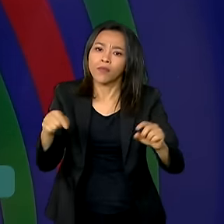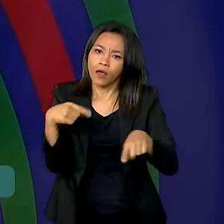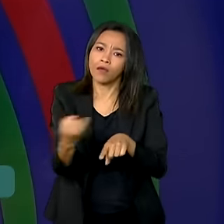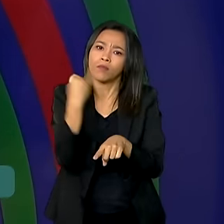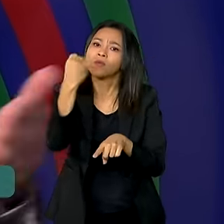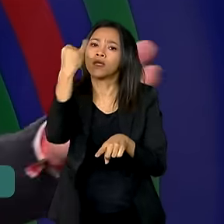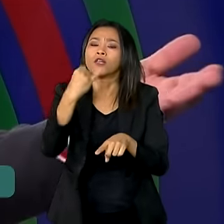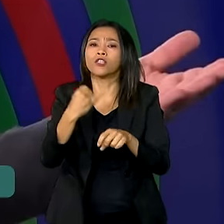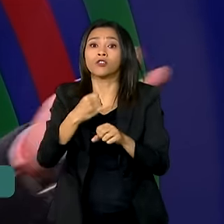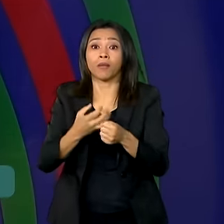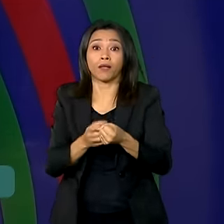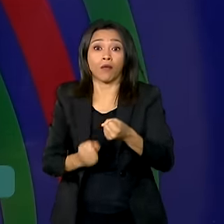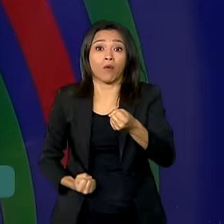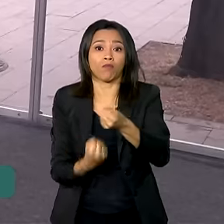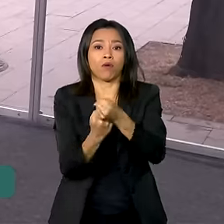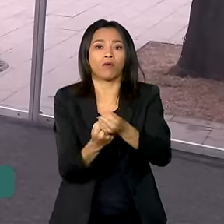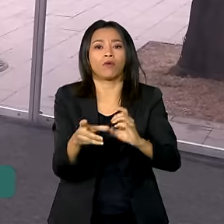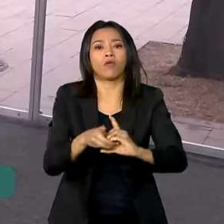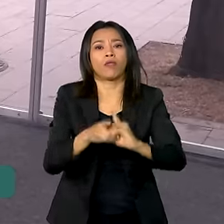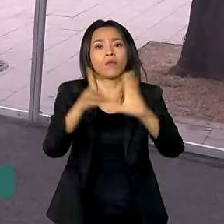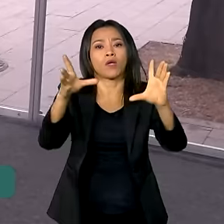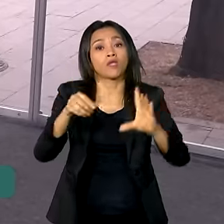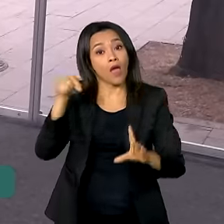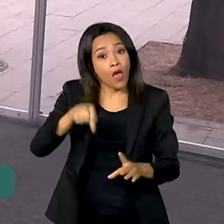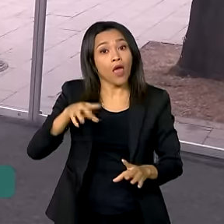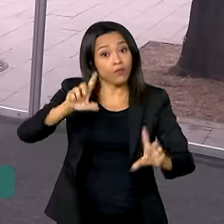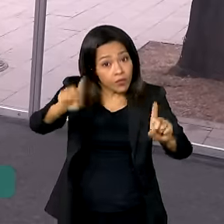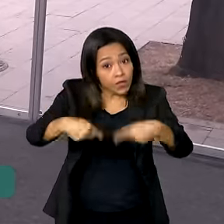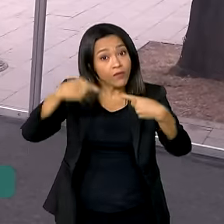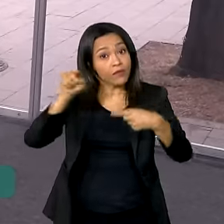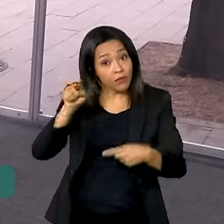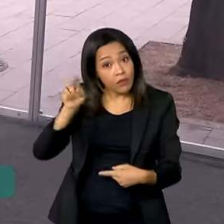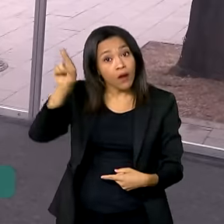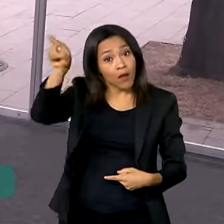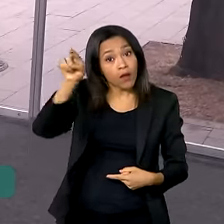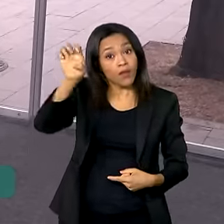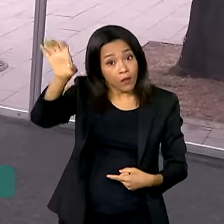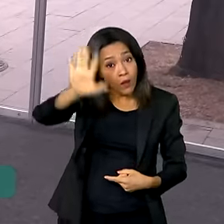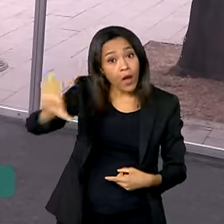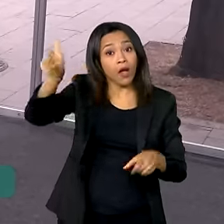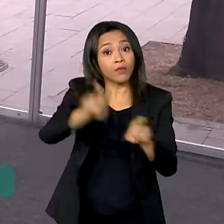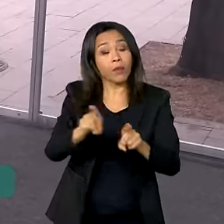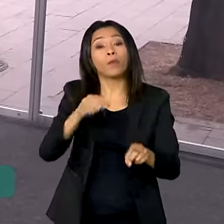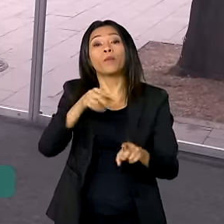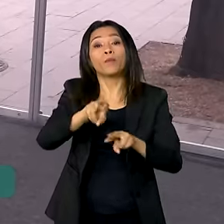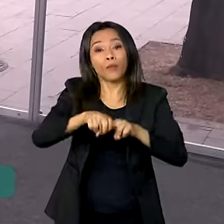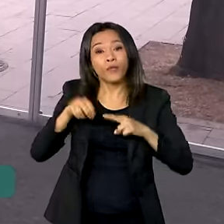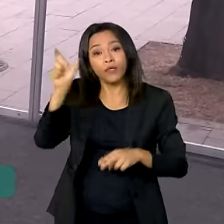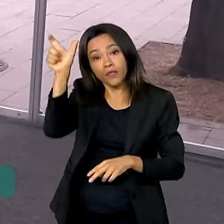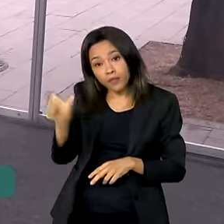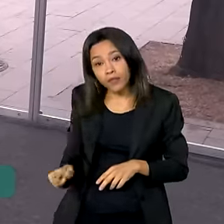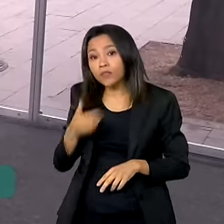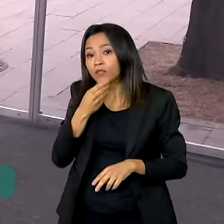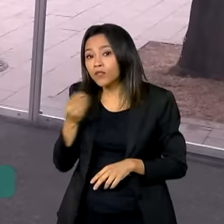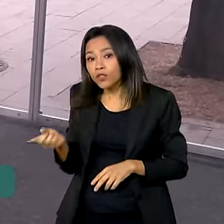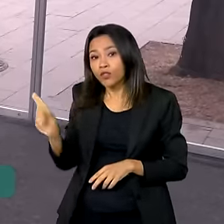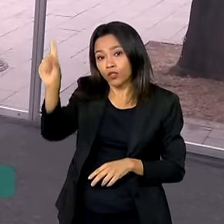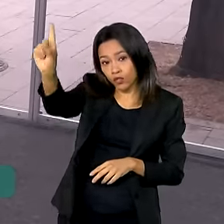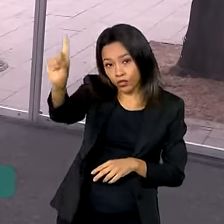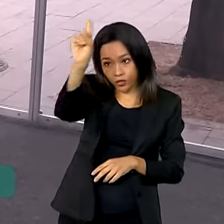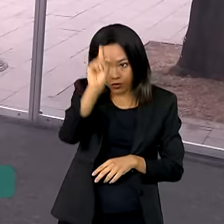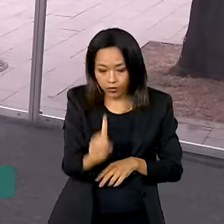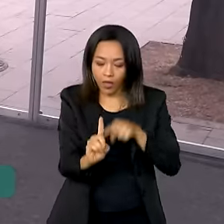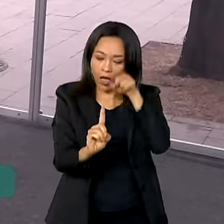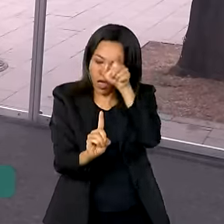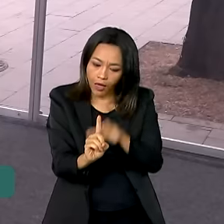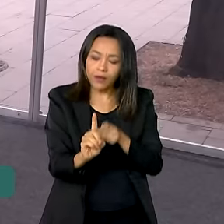afirmar a democracia. E esse é o desafio também na Europa. Por isso que o Hopke, que é o presidente do Conselho de Desenvolvimento Econômico e Social Europeu, o Conselhão lá da Europa,